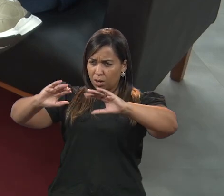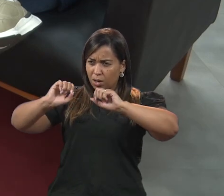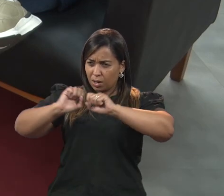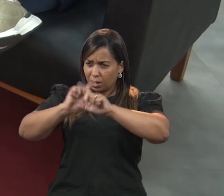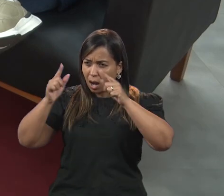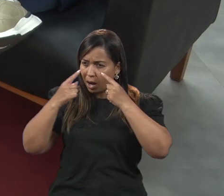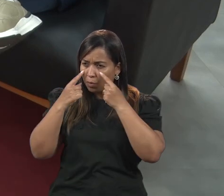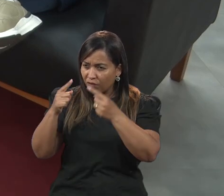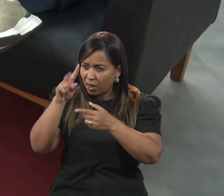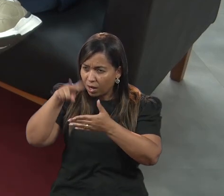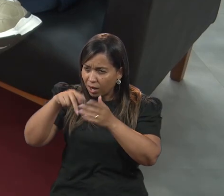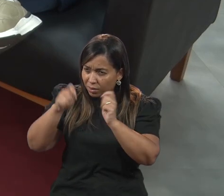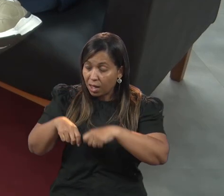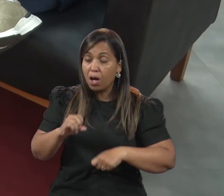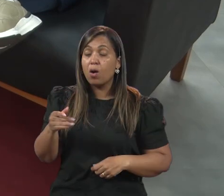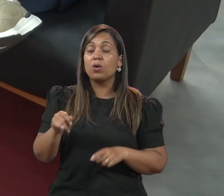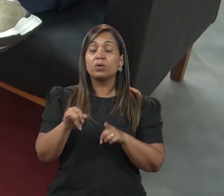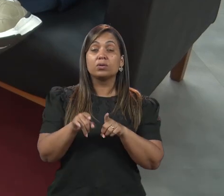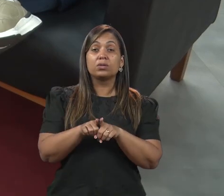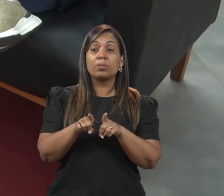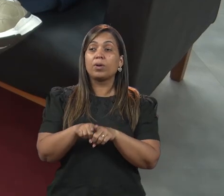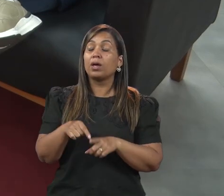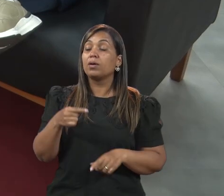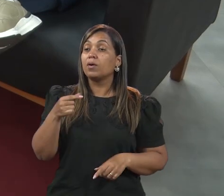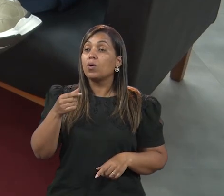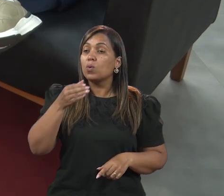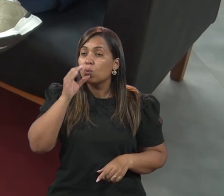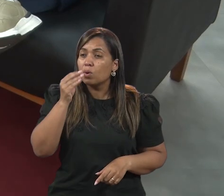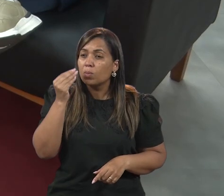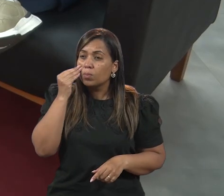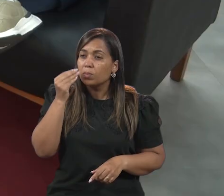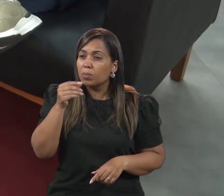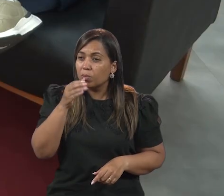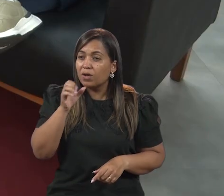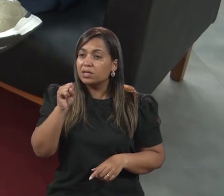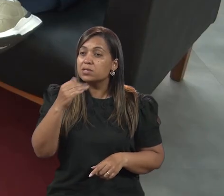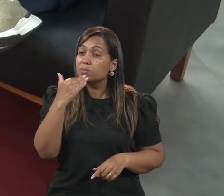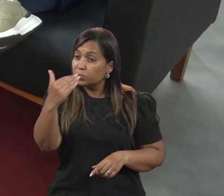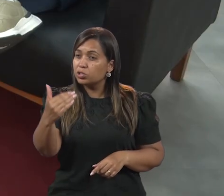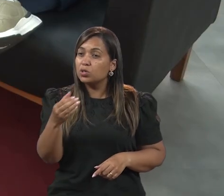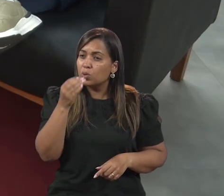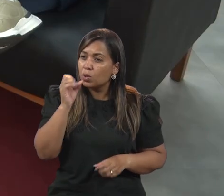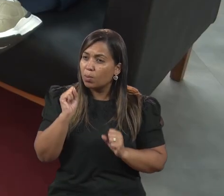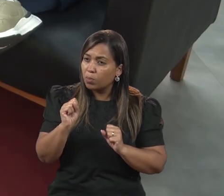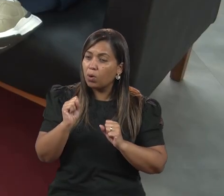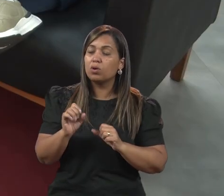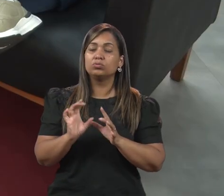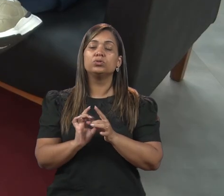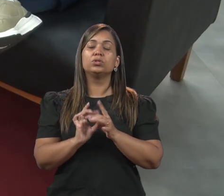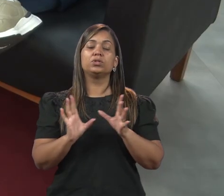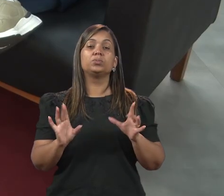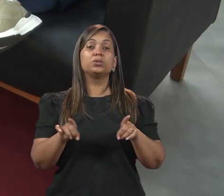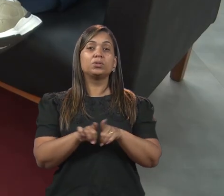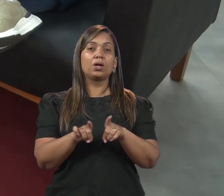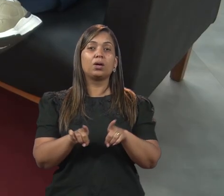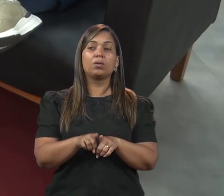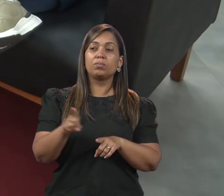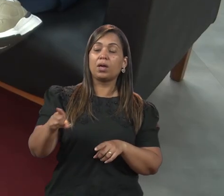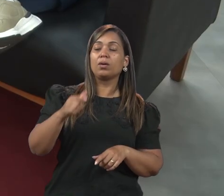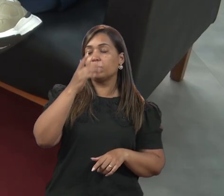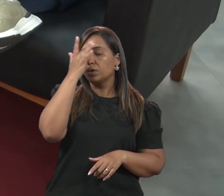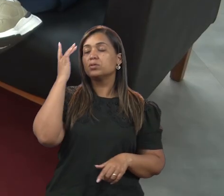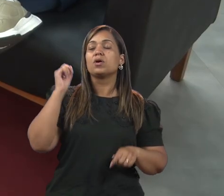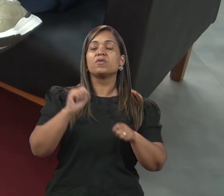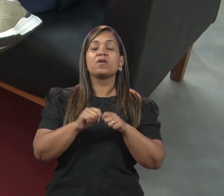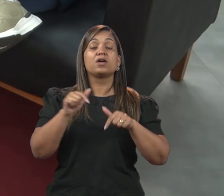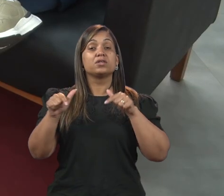oferecer amostras se a medida fiscalizadora assim solicitar, né? Sempre está à disposição de quem faz esse trabalho